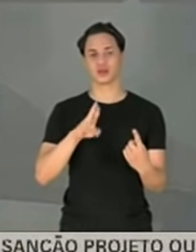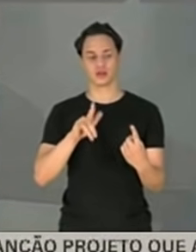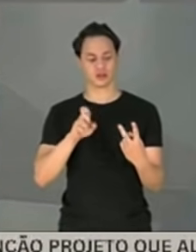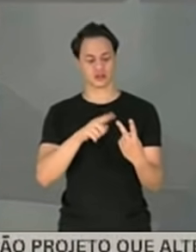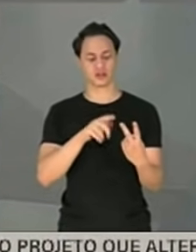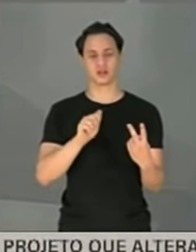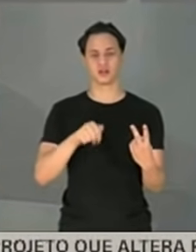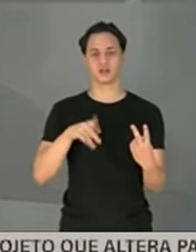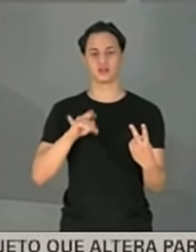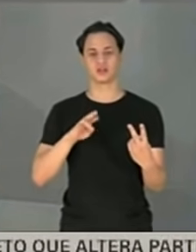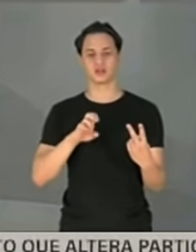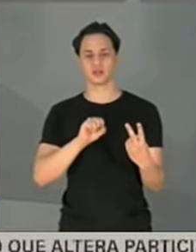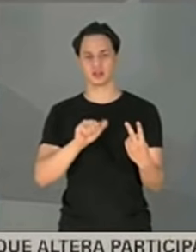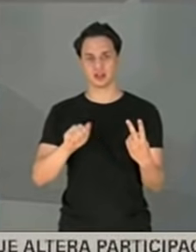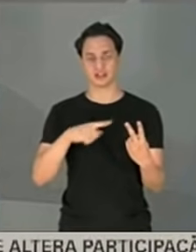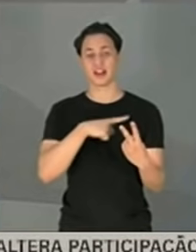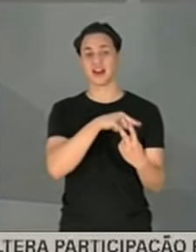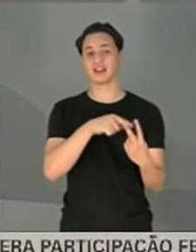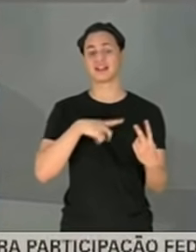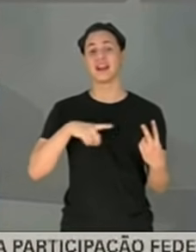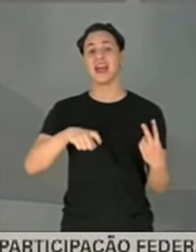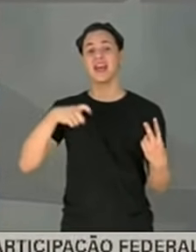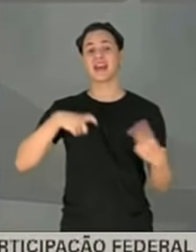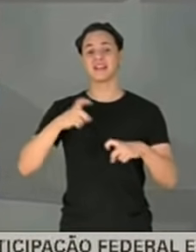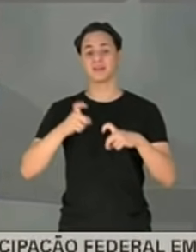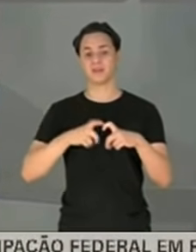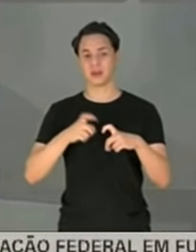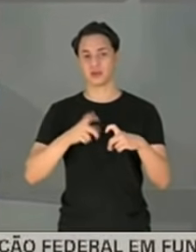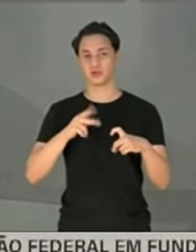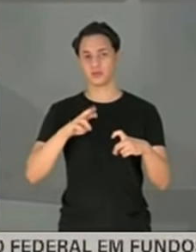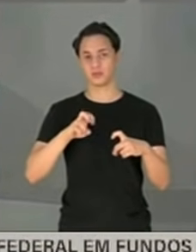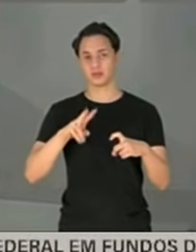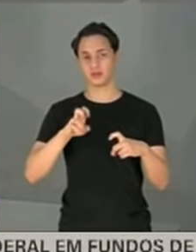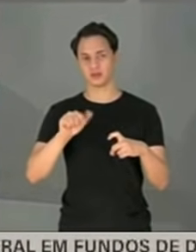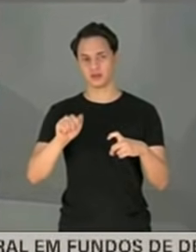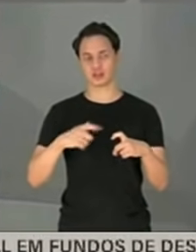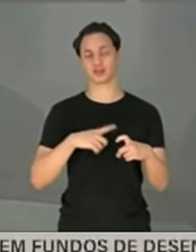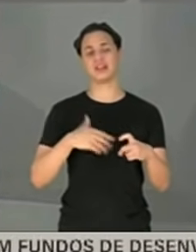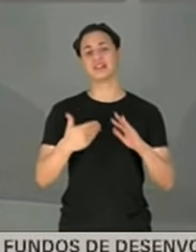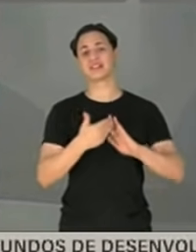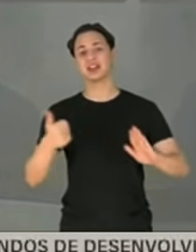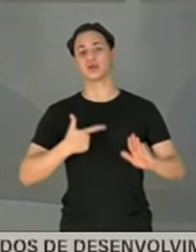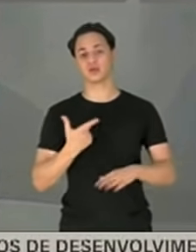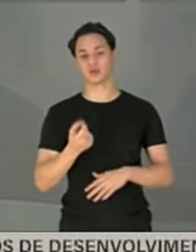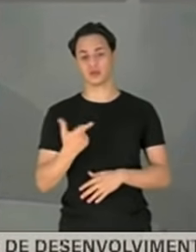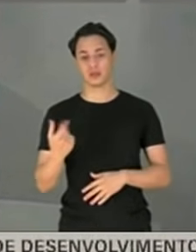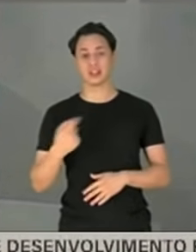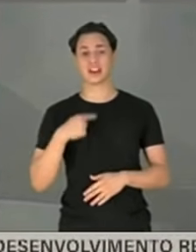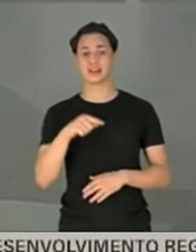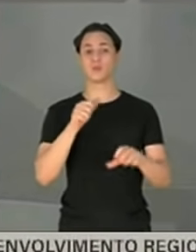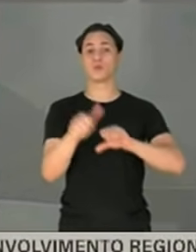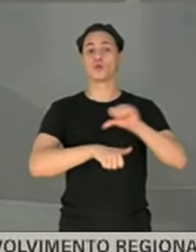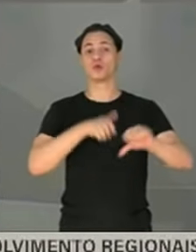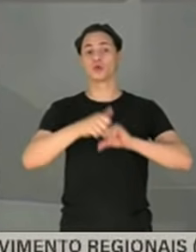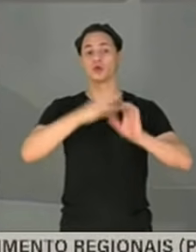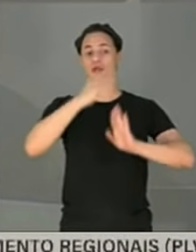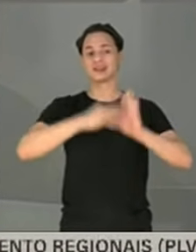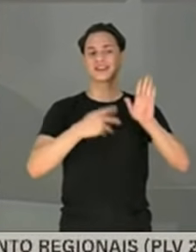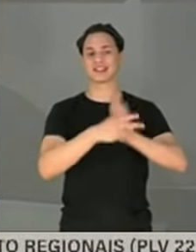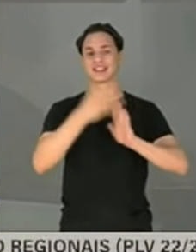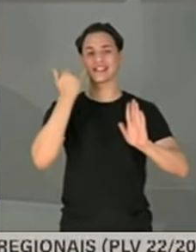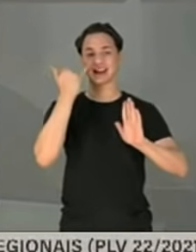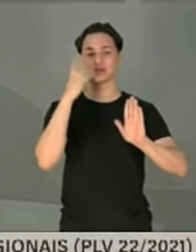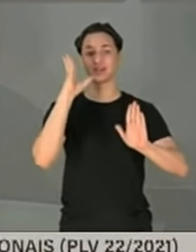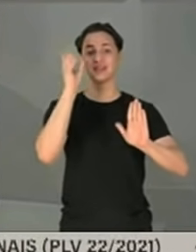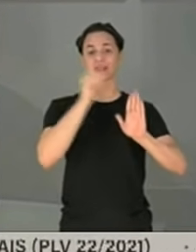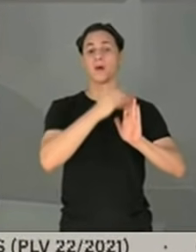Jopper, ex-médicos da Prevent, desligados em junho de 2020, manipularam dados de uma planilha interna, que